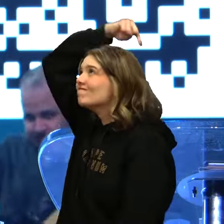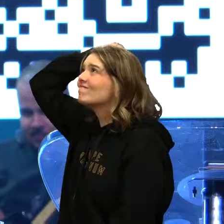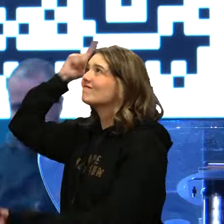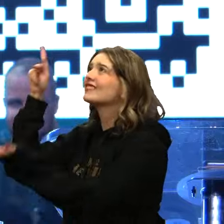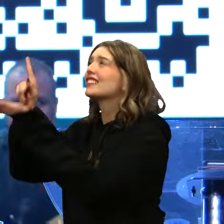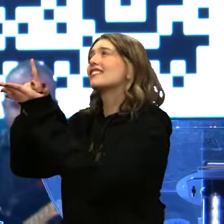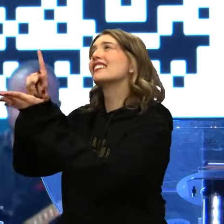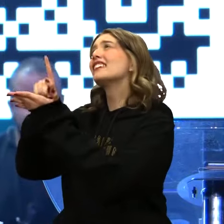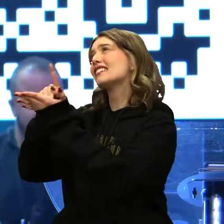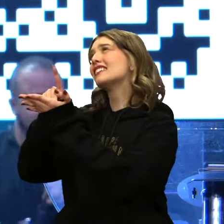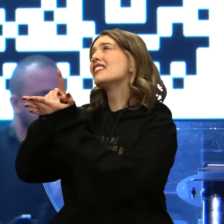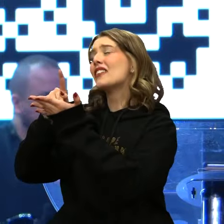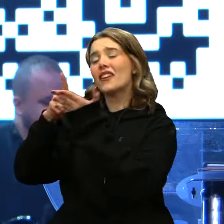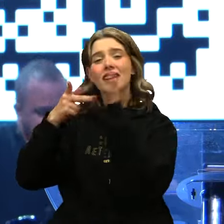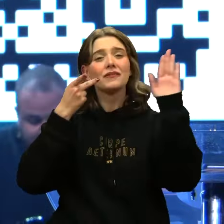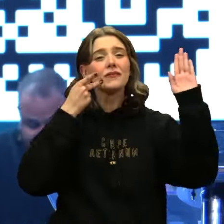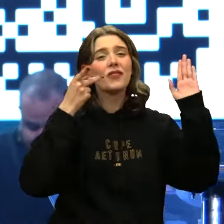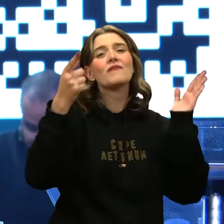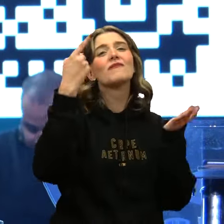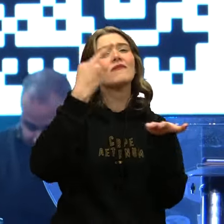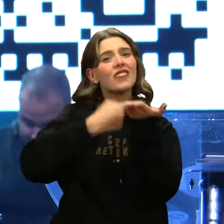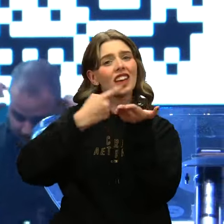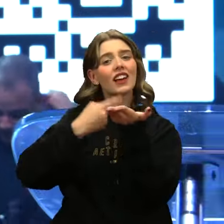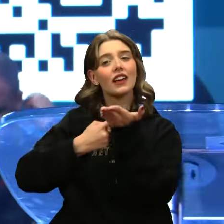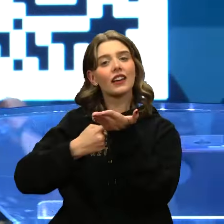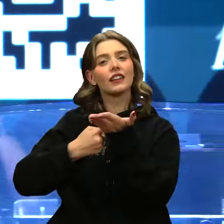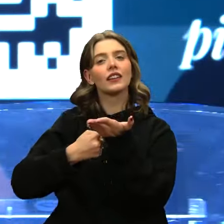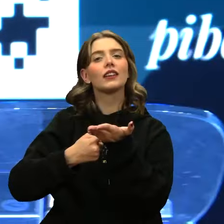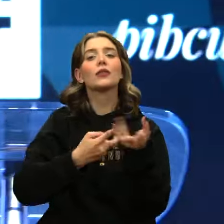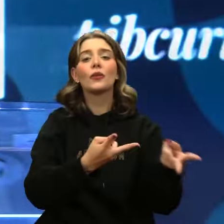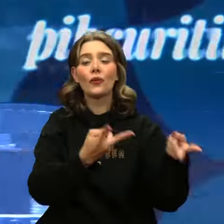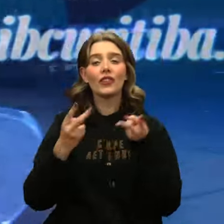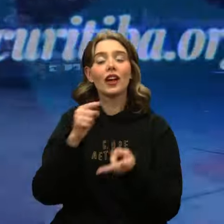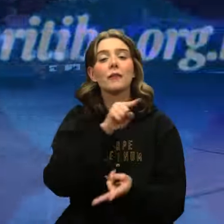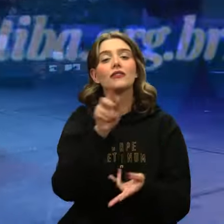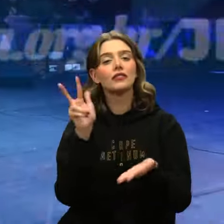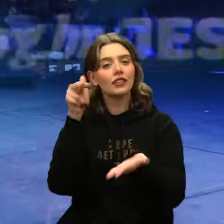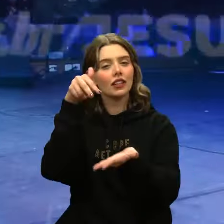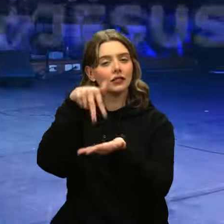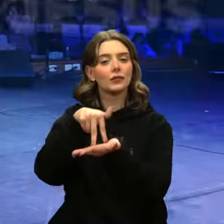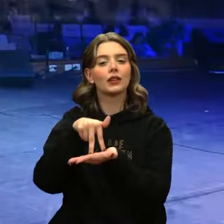eu cumpro. Quero convidar você para ficar de pé no seu lugar.